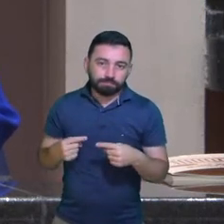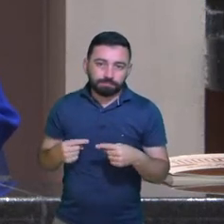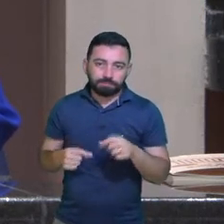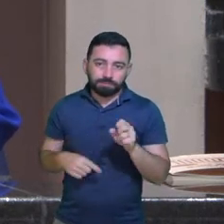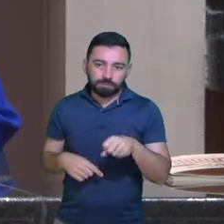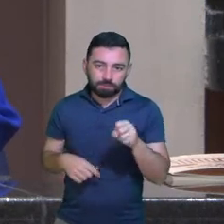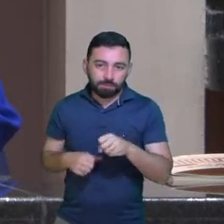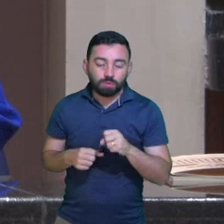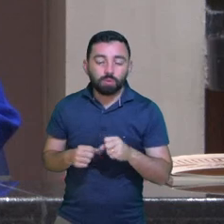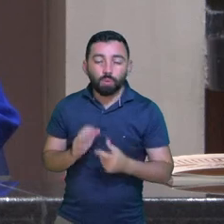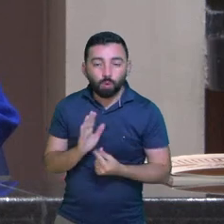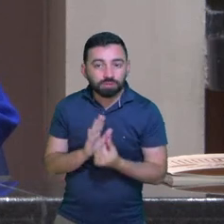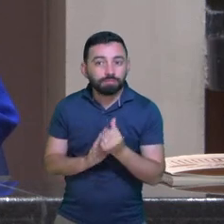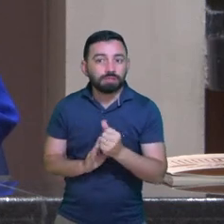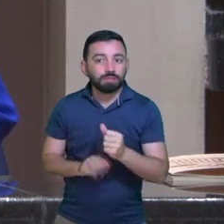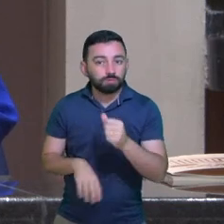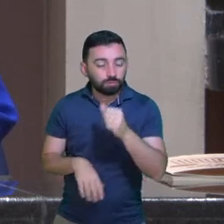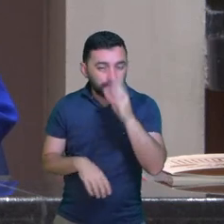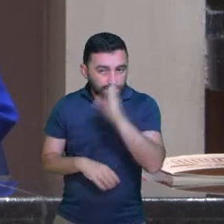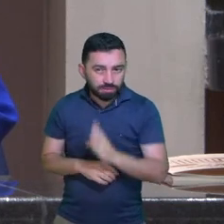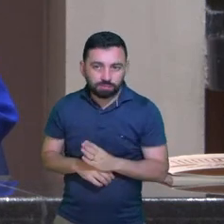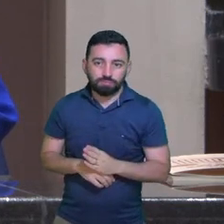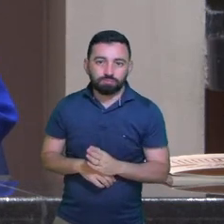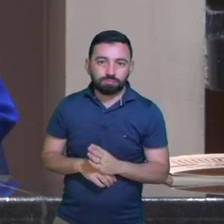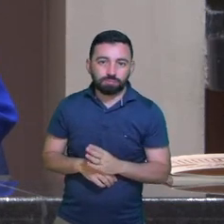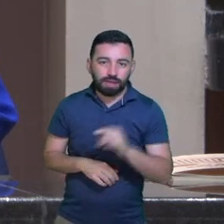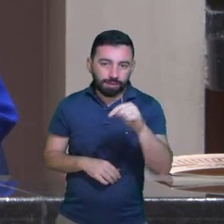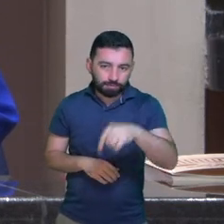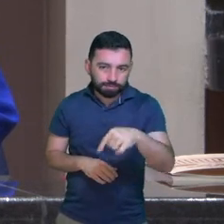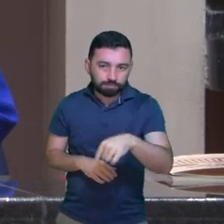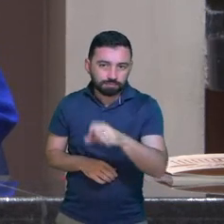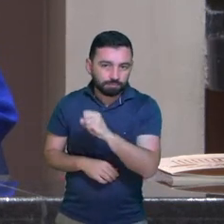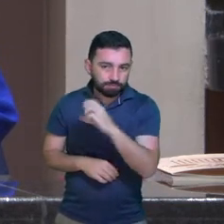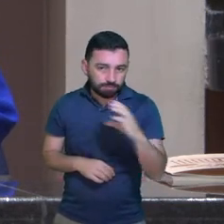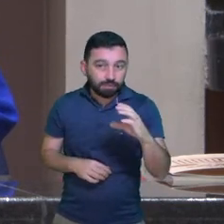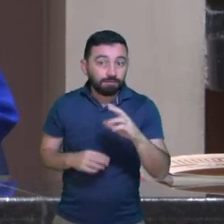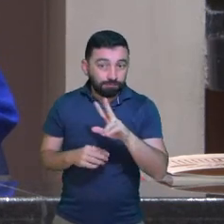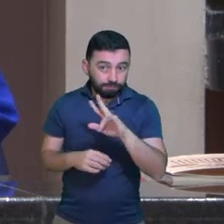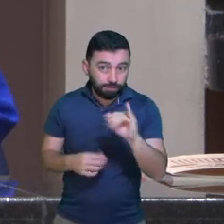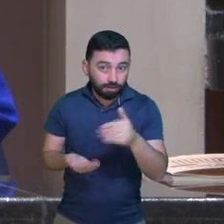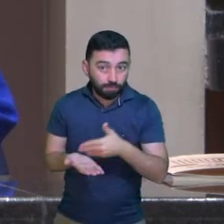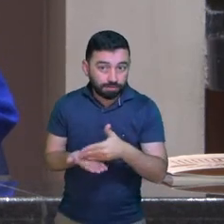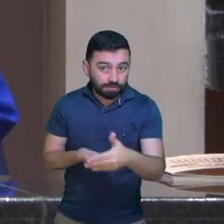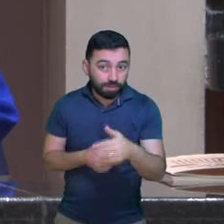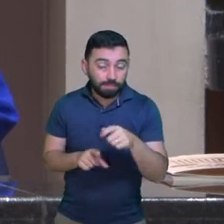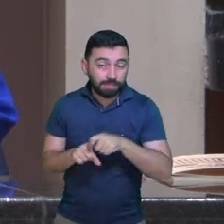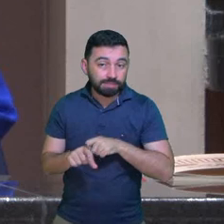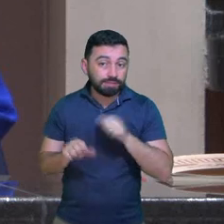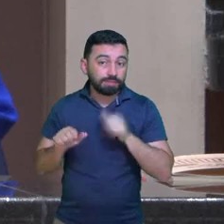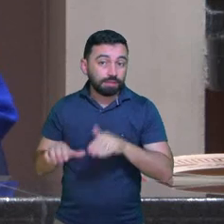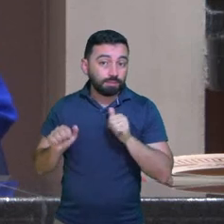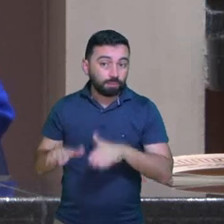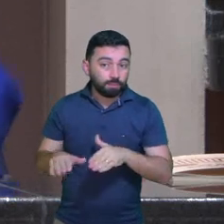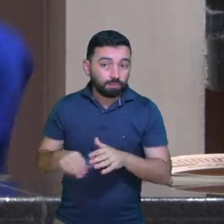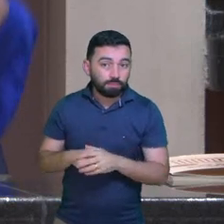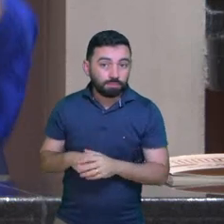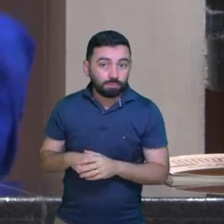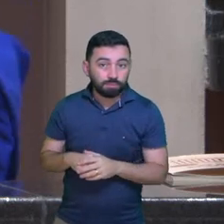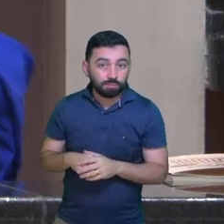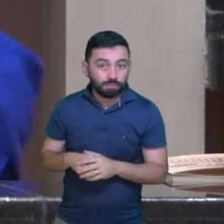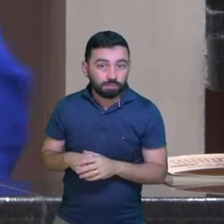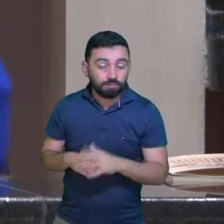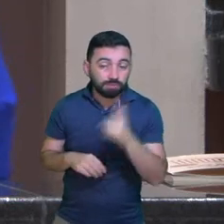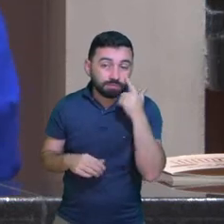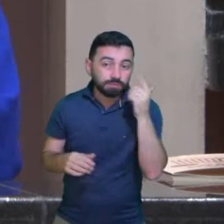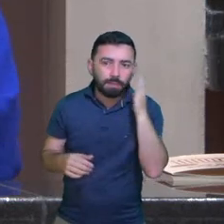orçamento do país orçamento da aqui de Santa Catarina vai entrar agora no mês de setembro no orçamento de setembro nós vamos